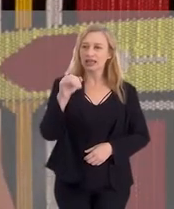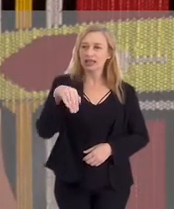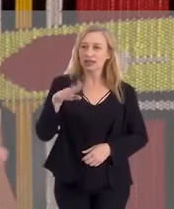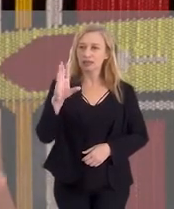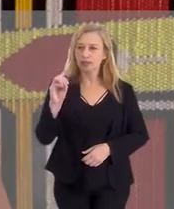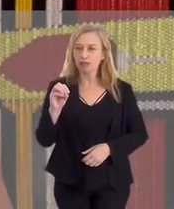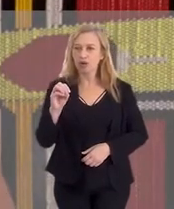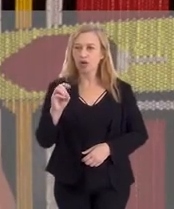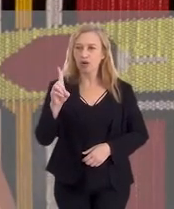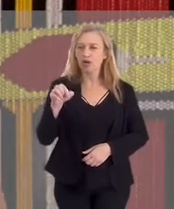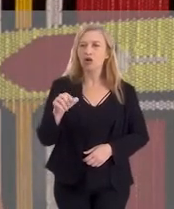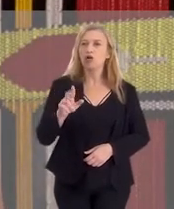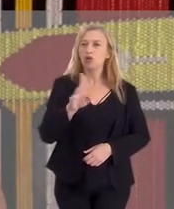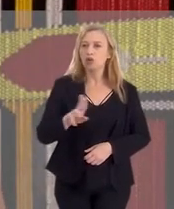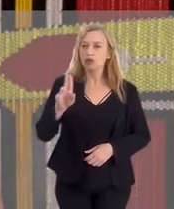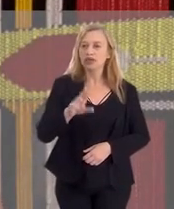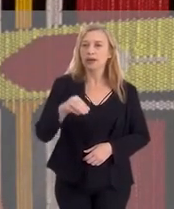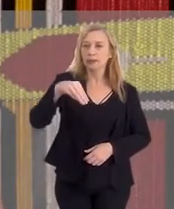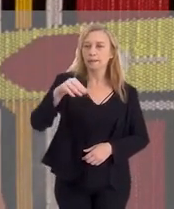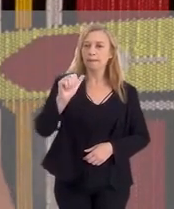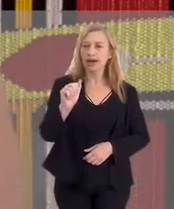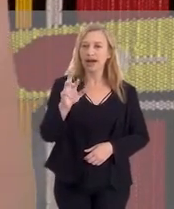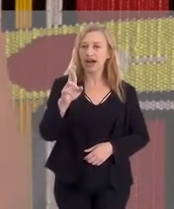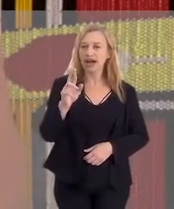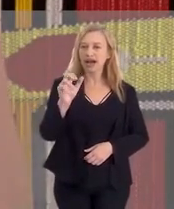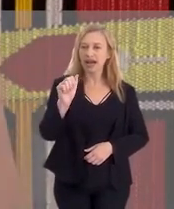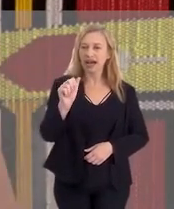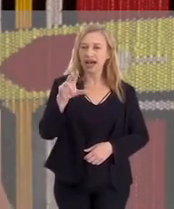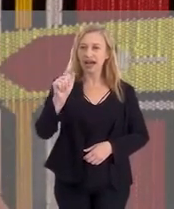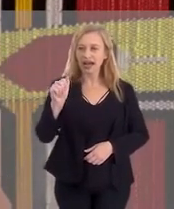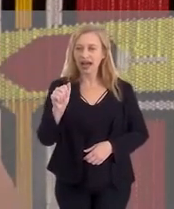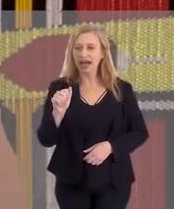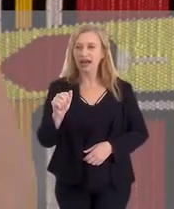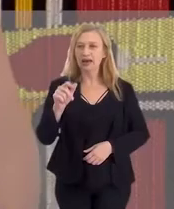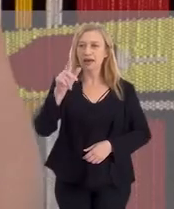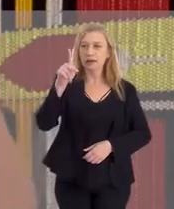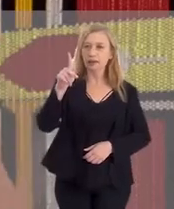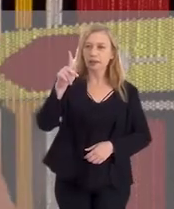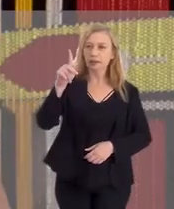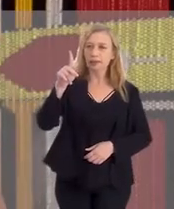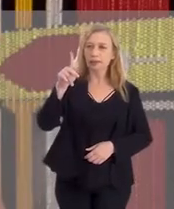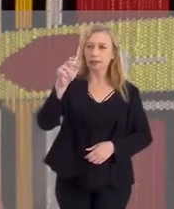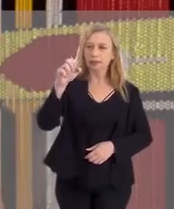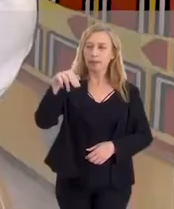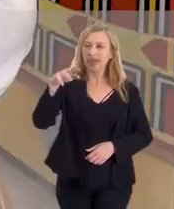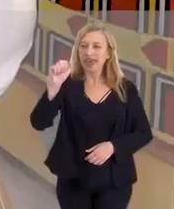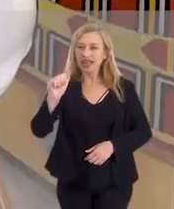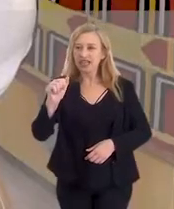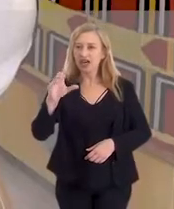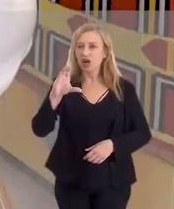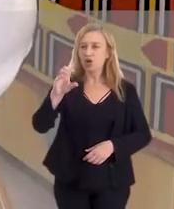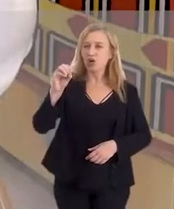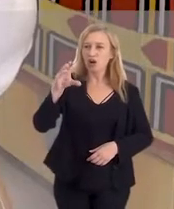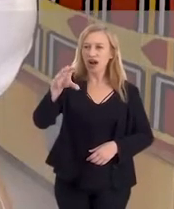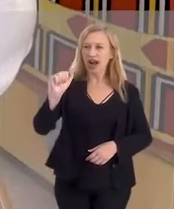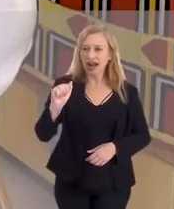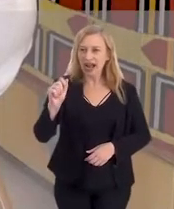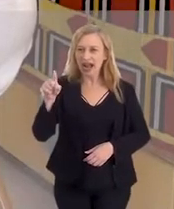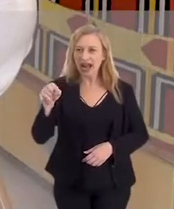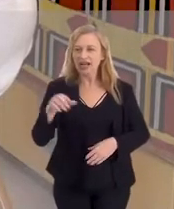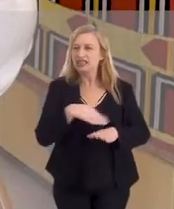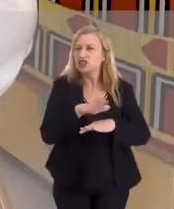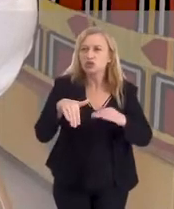utiliza muito o maracá, ele utiliza as penas, ele utiliza o cocá. É, você tem toda